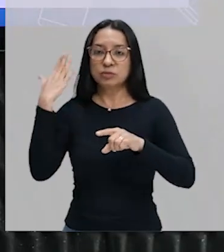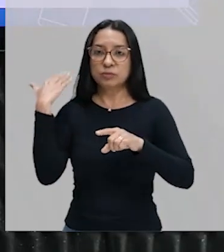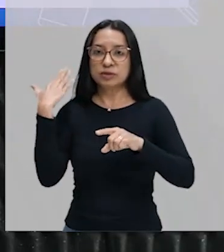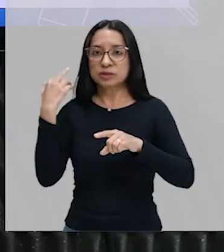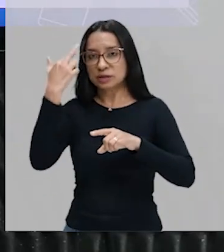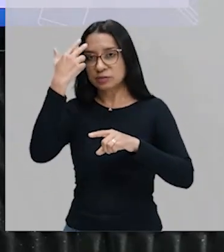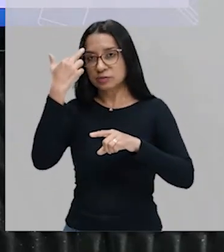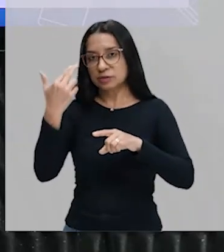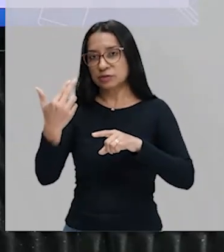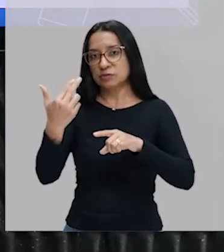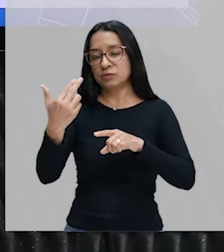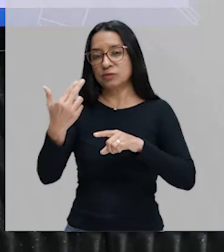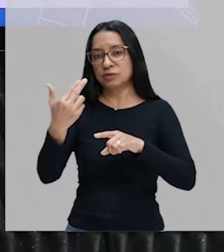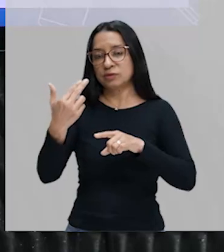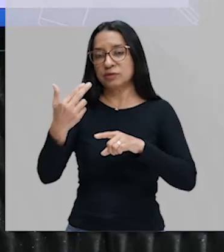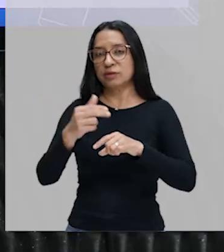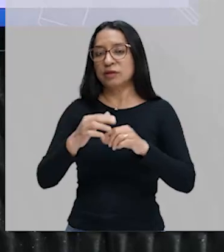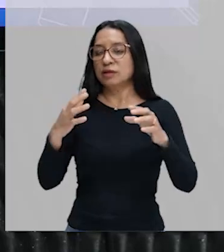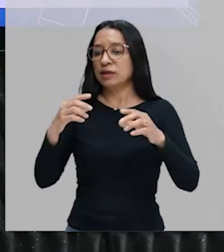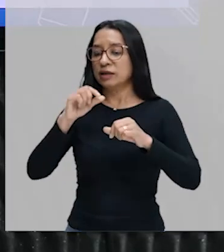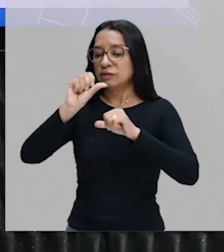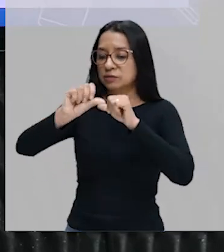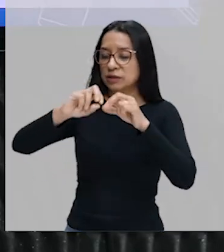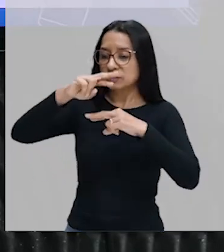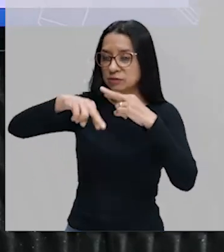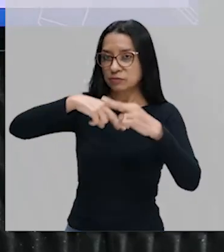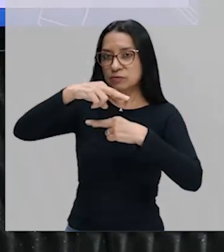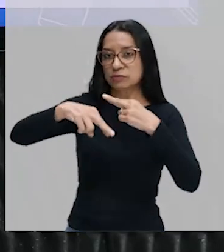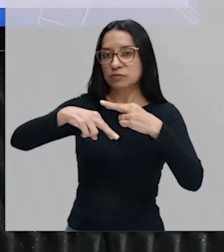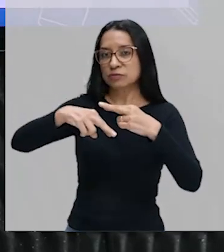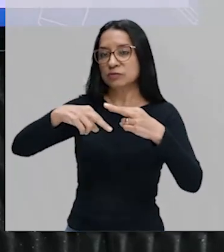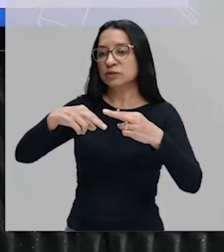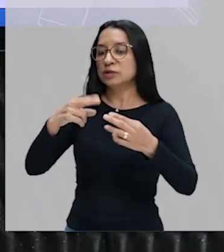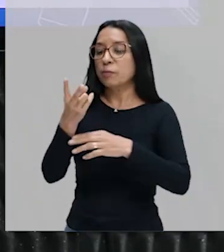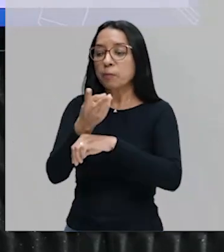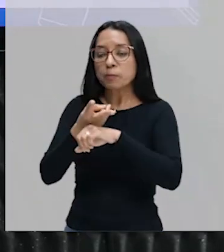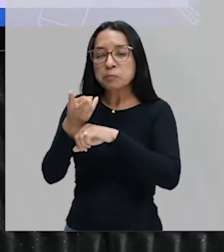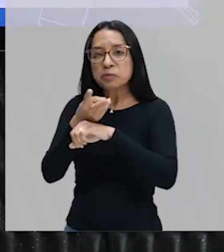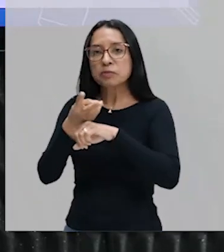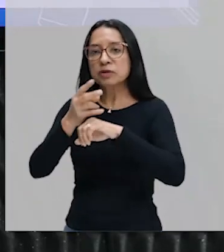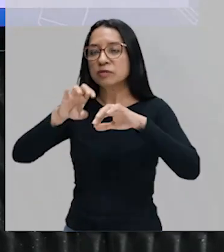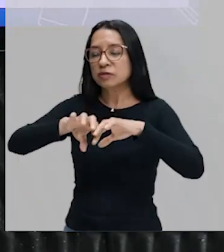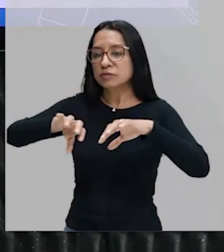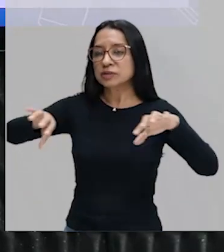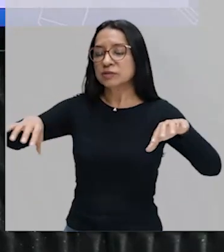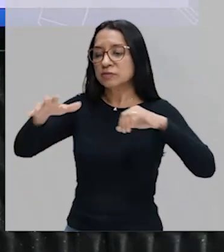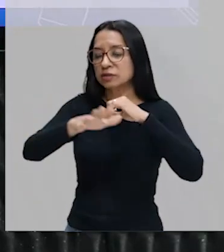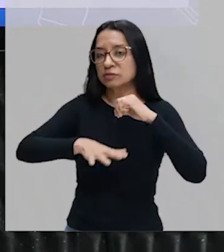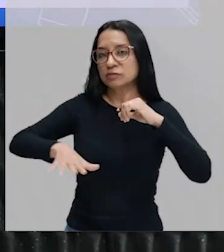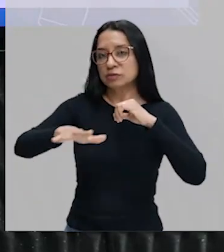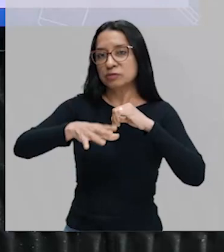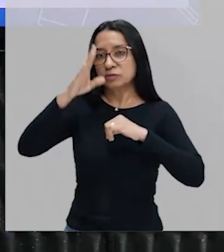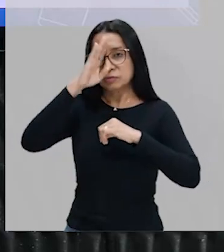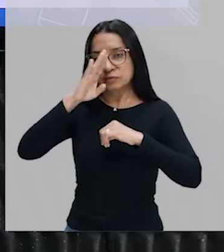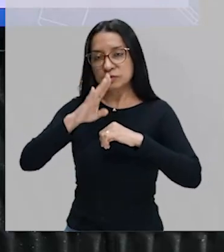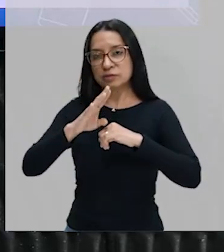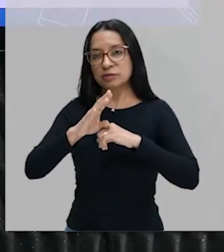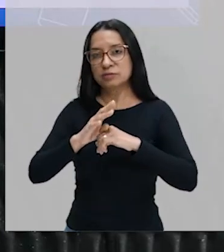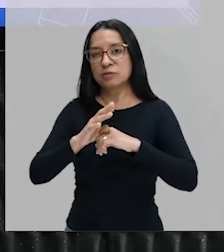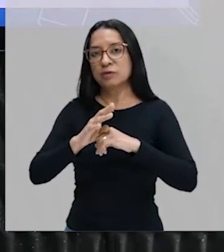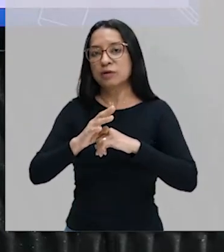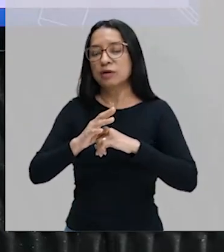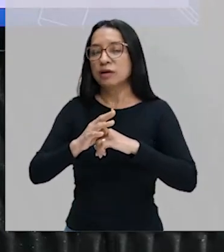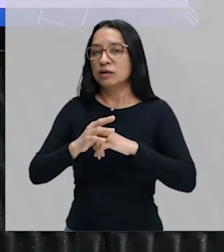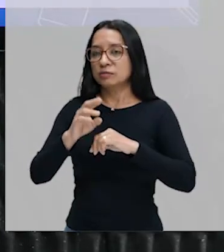exemplo, a Revolução Farroupilha, que buscavam separar o território brasileiro, tá certo? E uma das alegações era justamente essas diferenças de identidade do